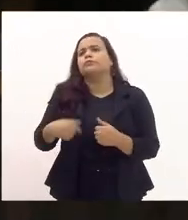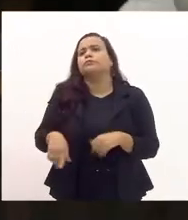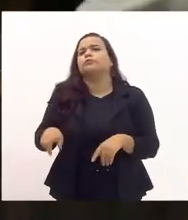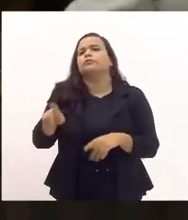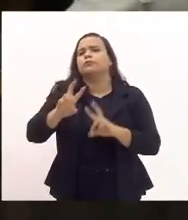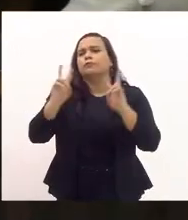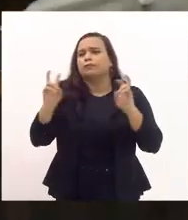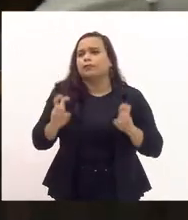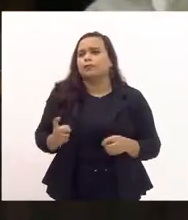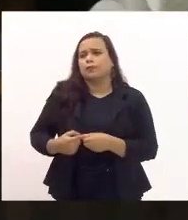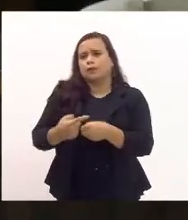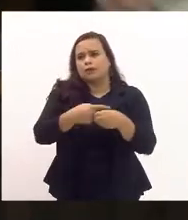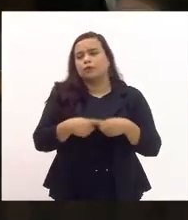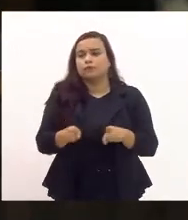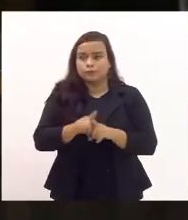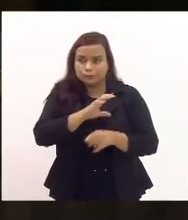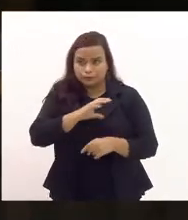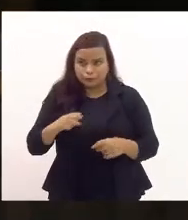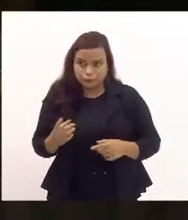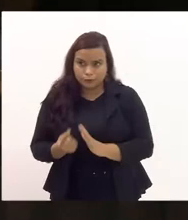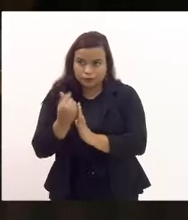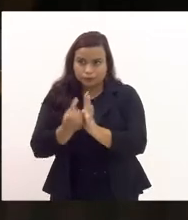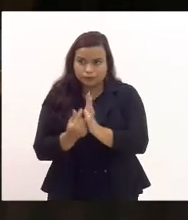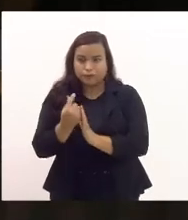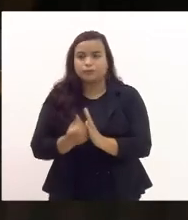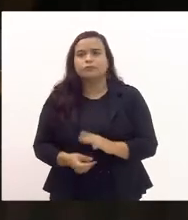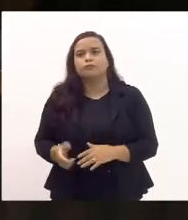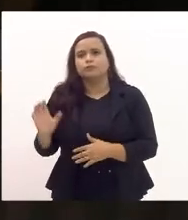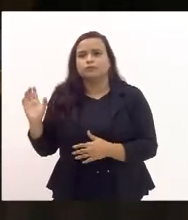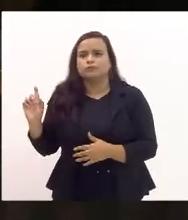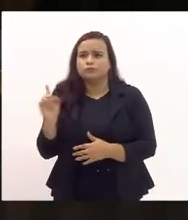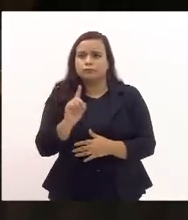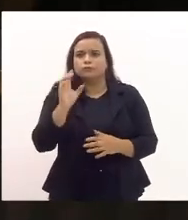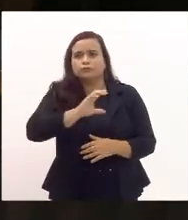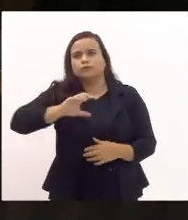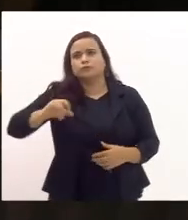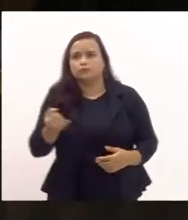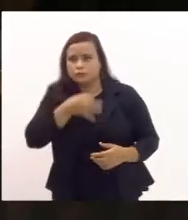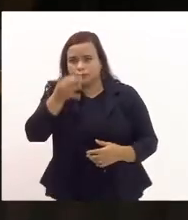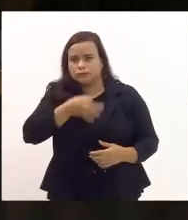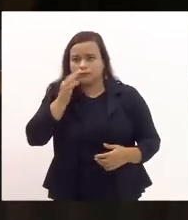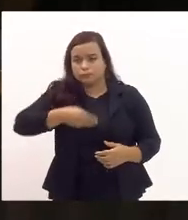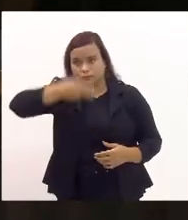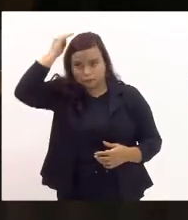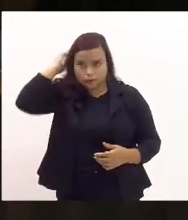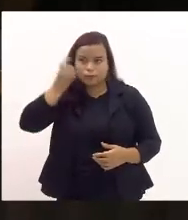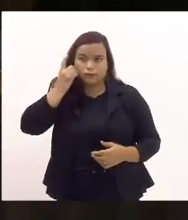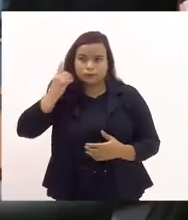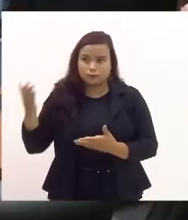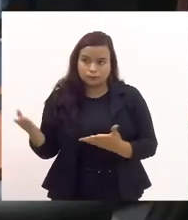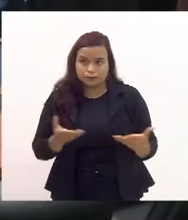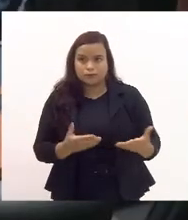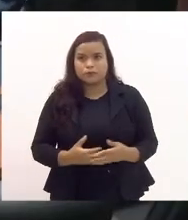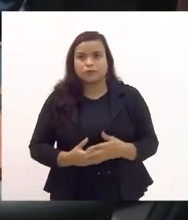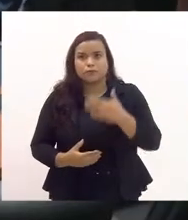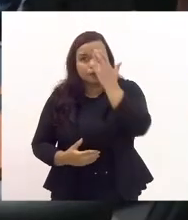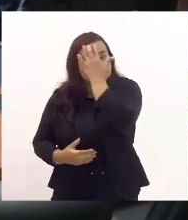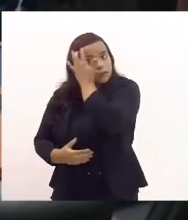a comissão de orçamento para emitir parecer pela comissão de condição os disso deputado mas pode ver